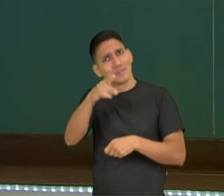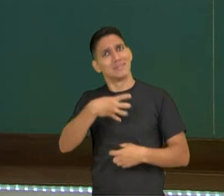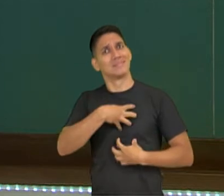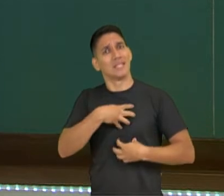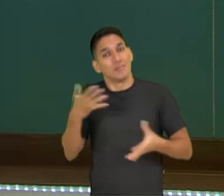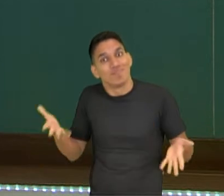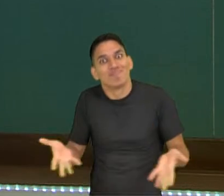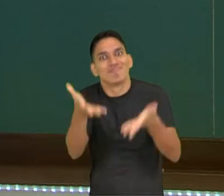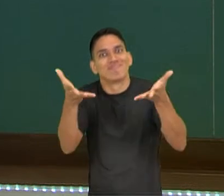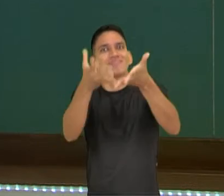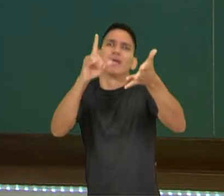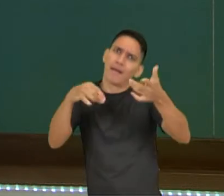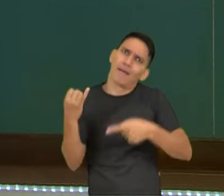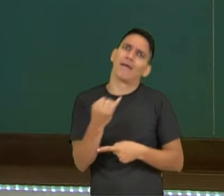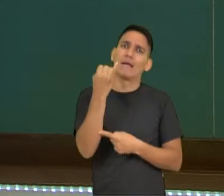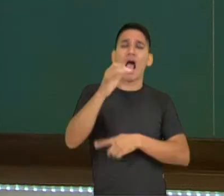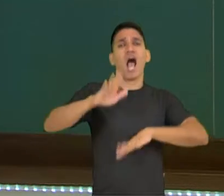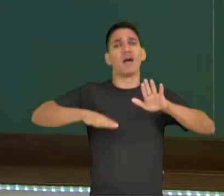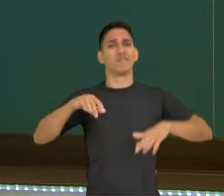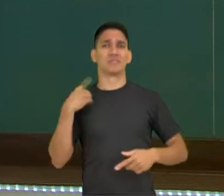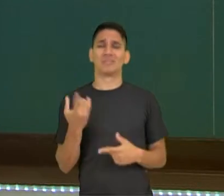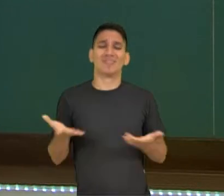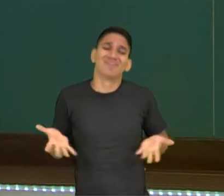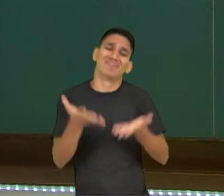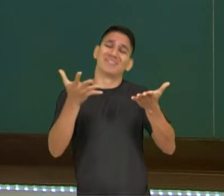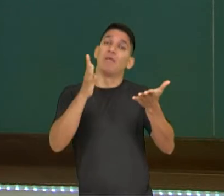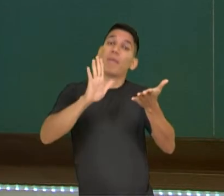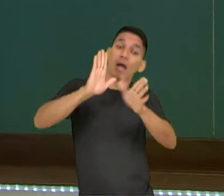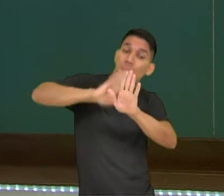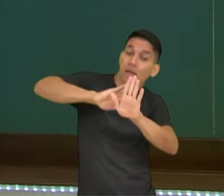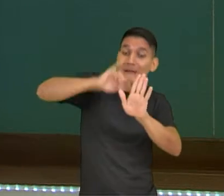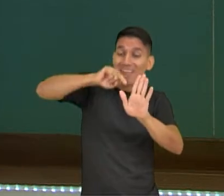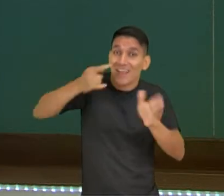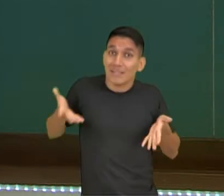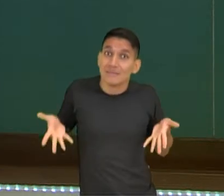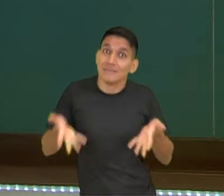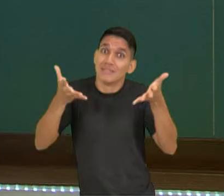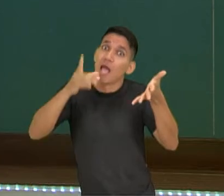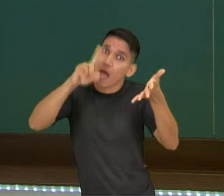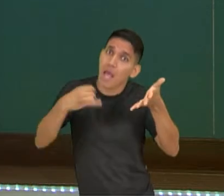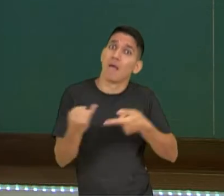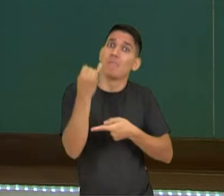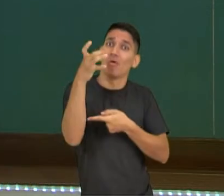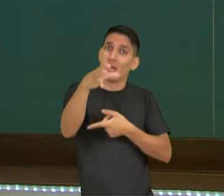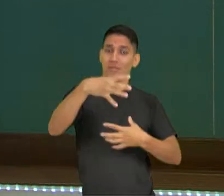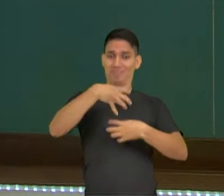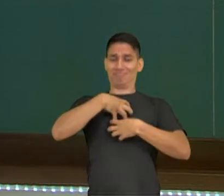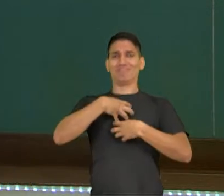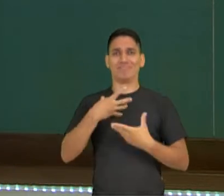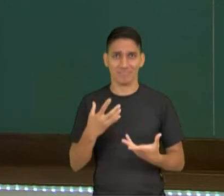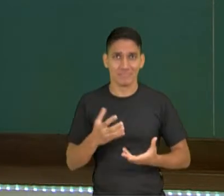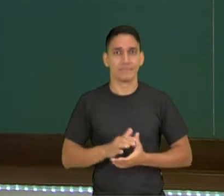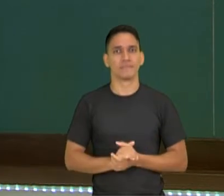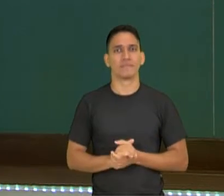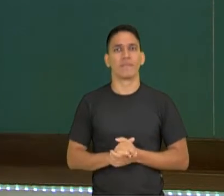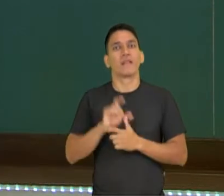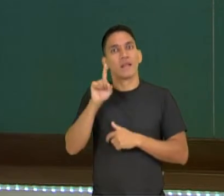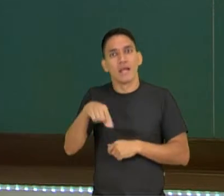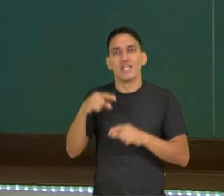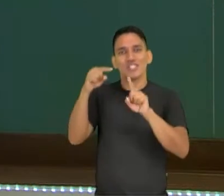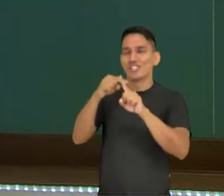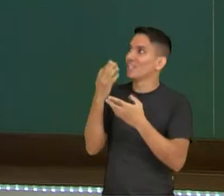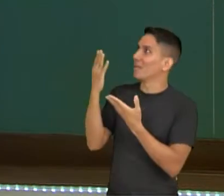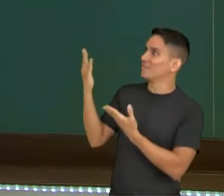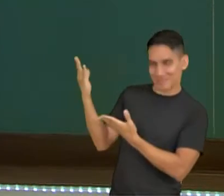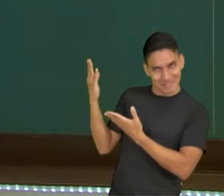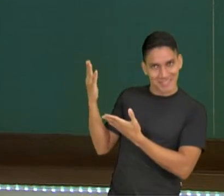falo para os alunos, muitas vezes a gente não incentiva, mas o incentivar é muito importante para as pessoas. Então, nesse tipo de jogo de resultado coletivo,